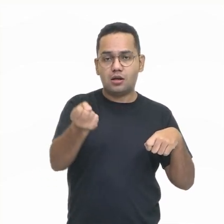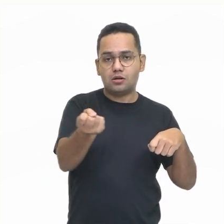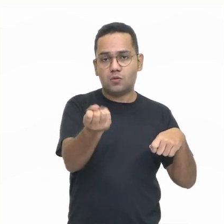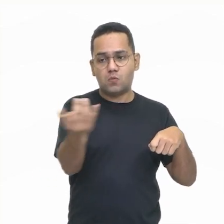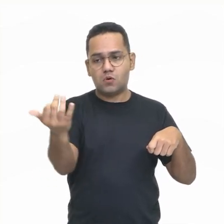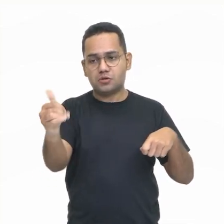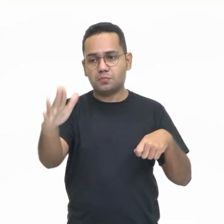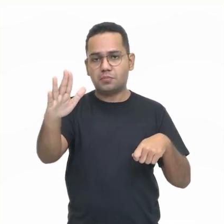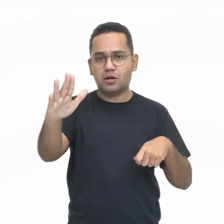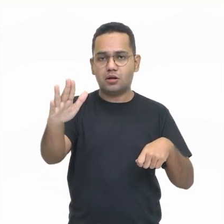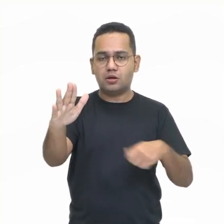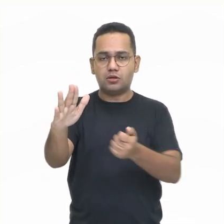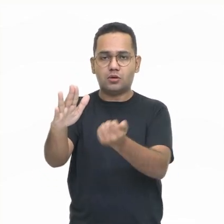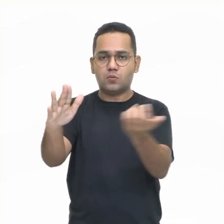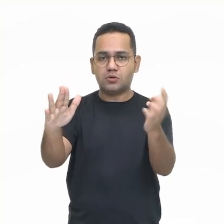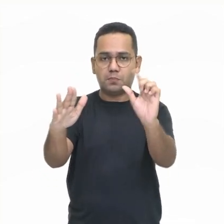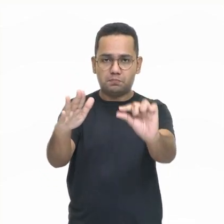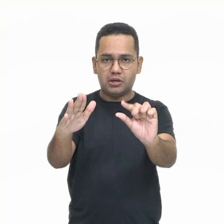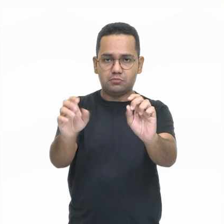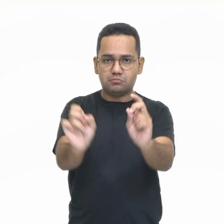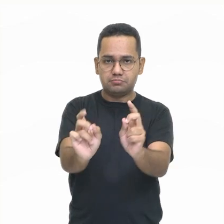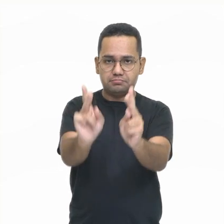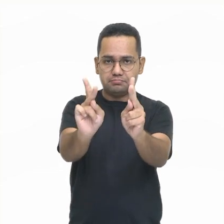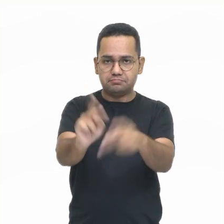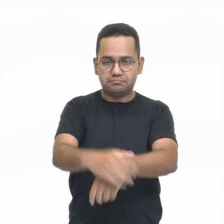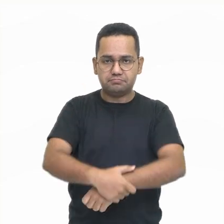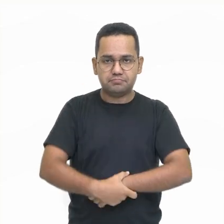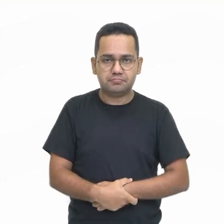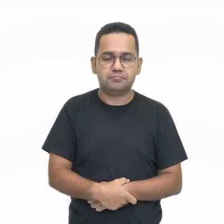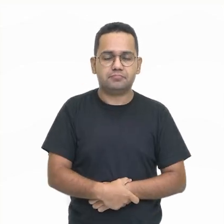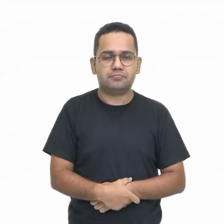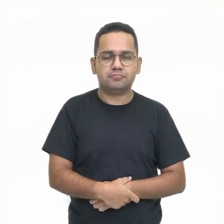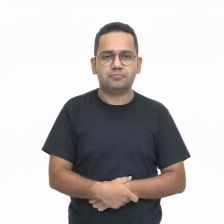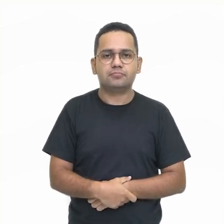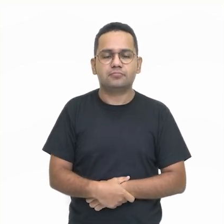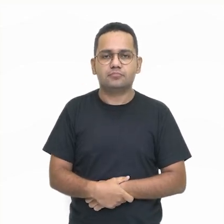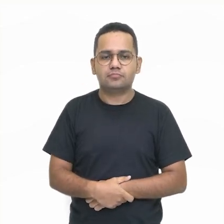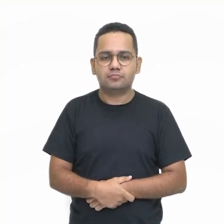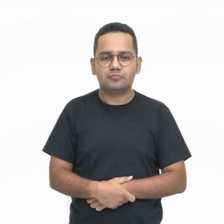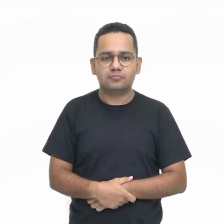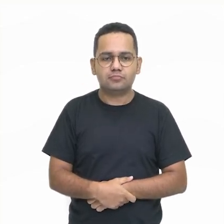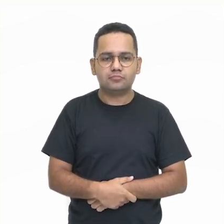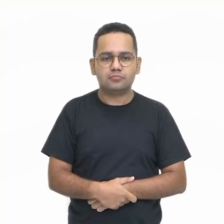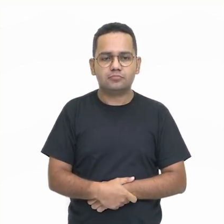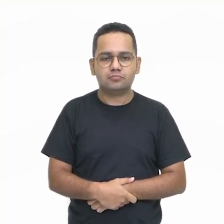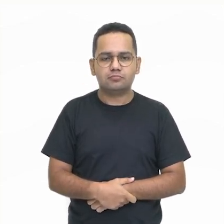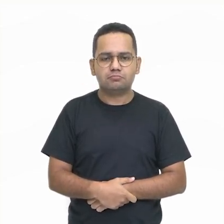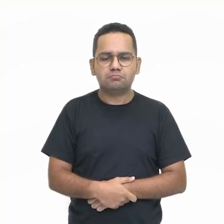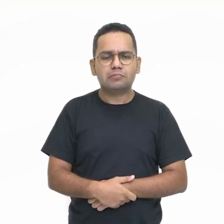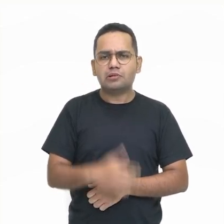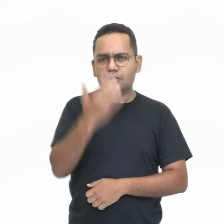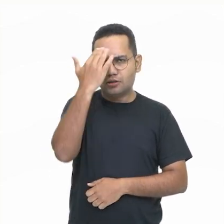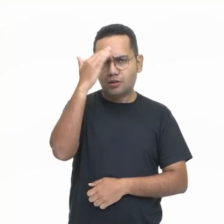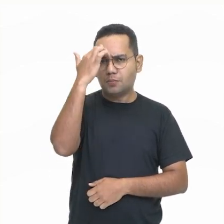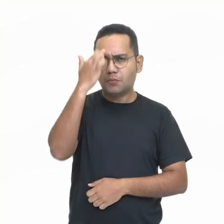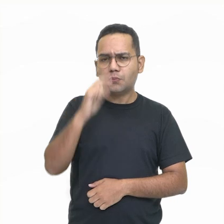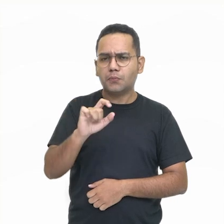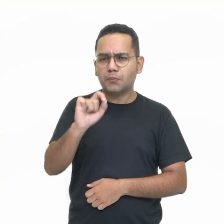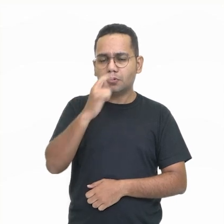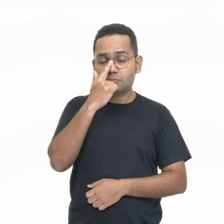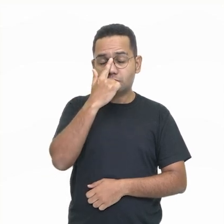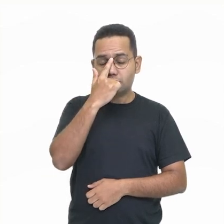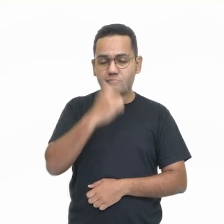concentrado para o meio menos concentrado. Mas aí, o que a gente precisa entender? Que para